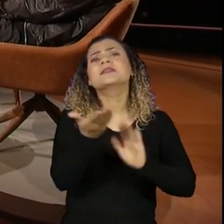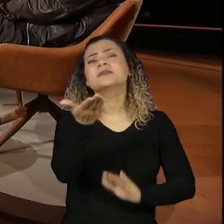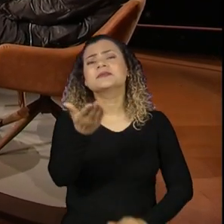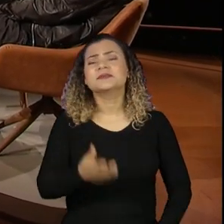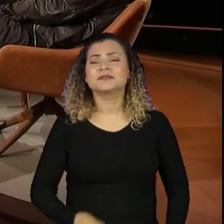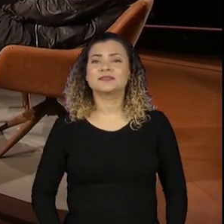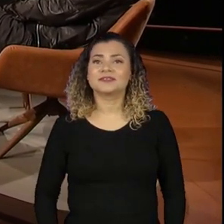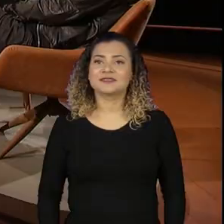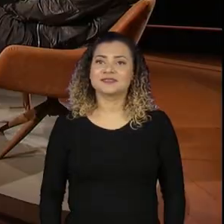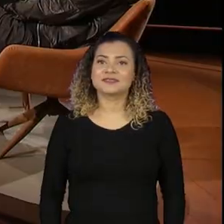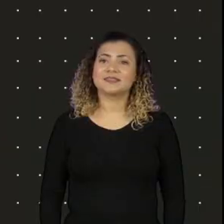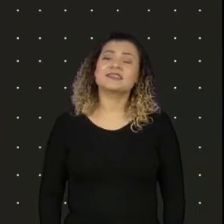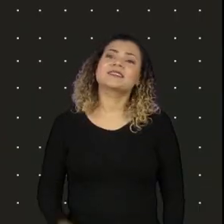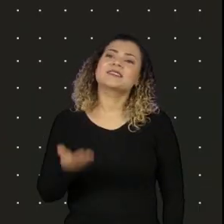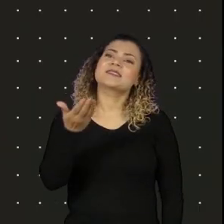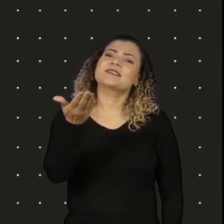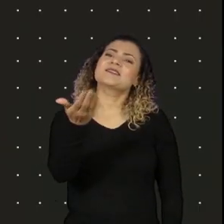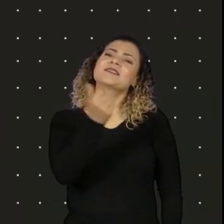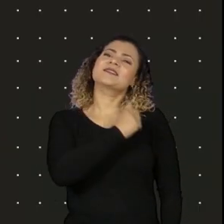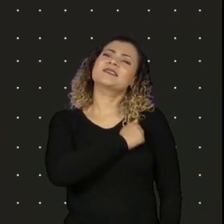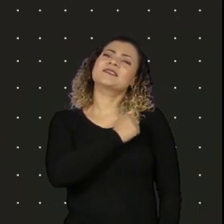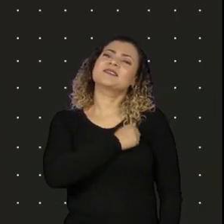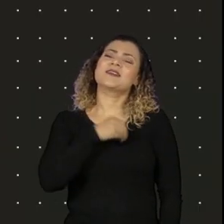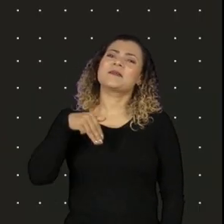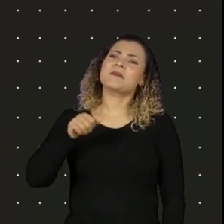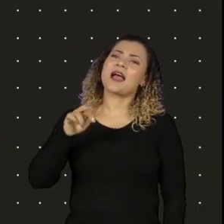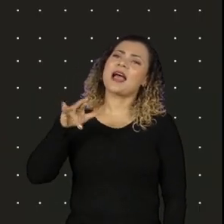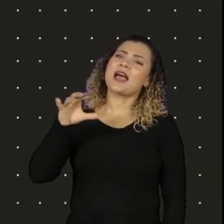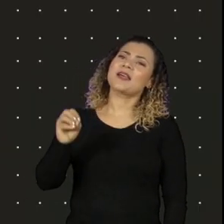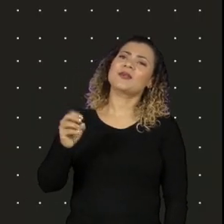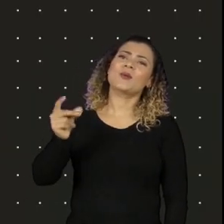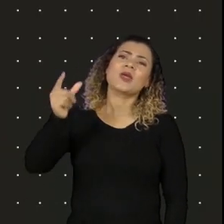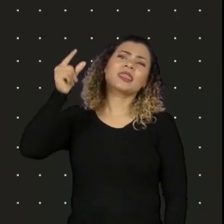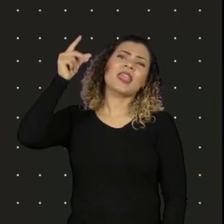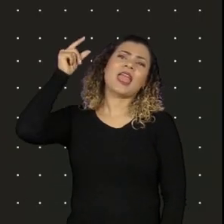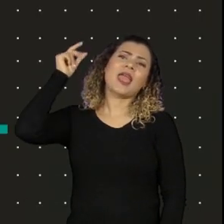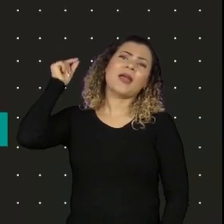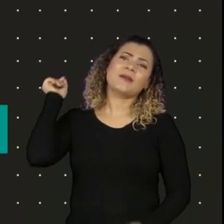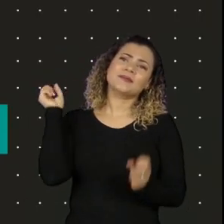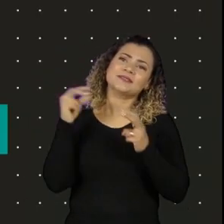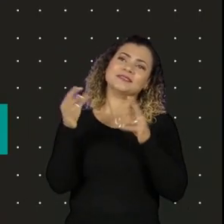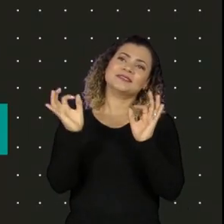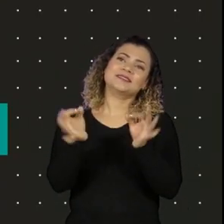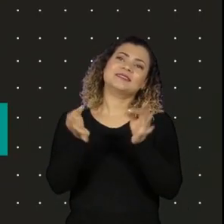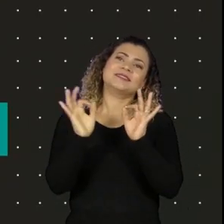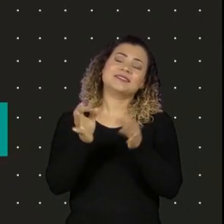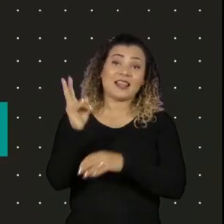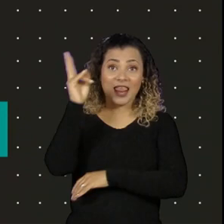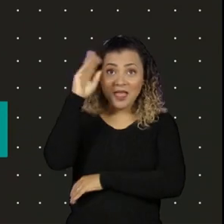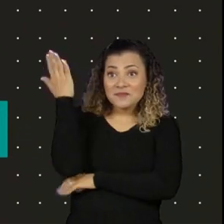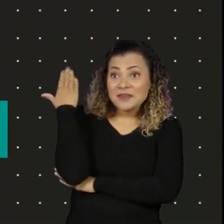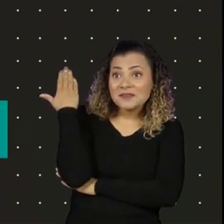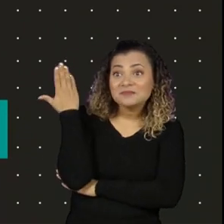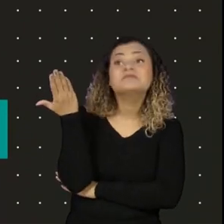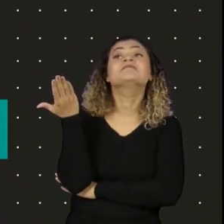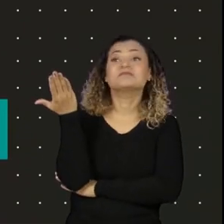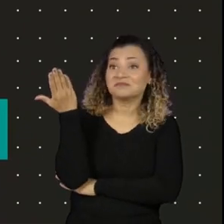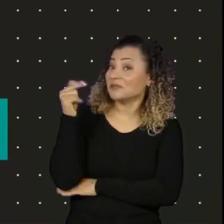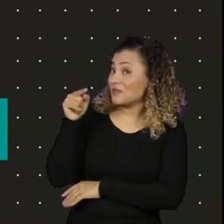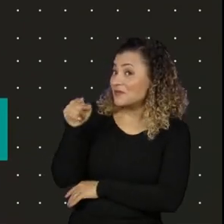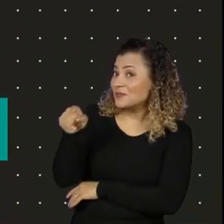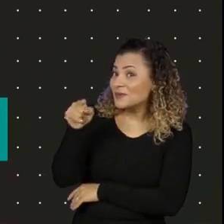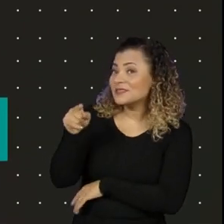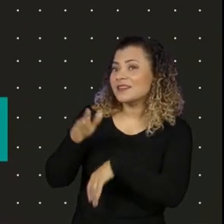Grande Bortolotto, Mário Bortolotto, quanto tempo, né, querido? Você se lembra quando você